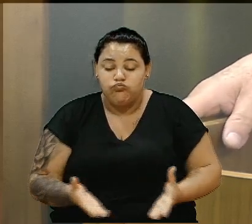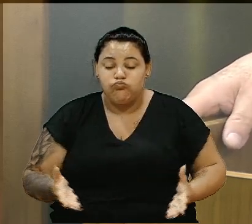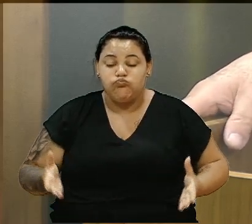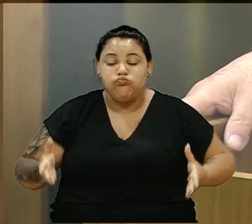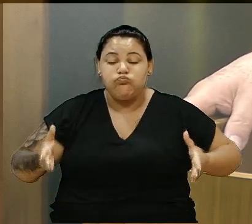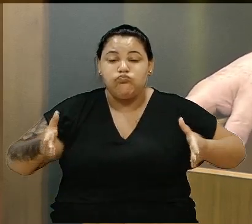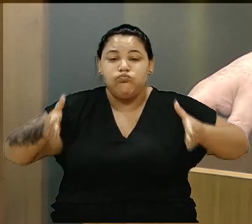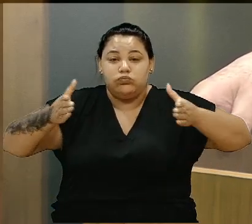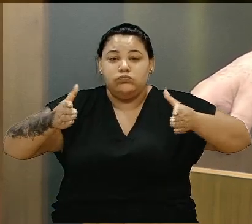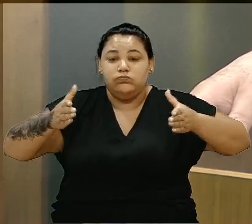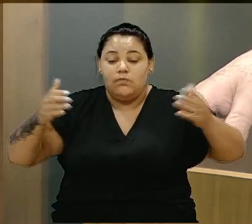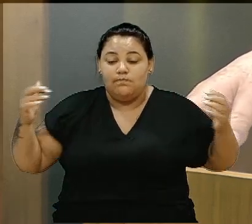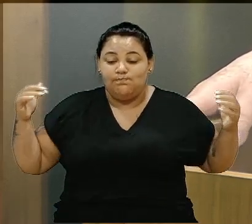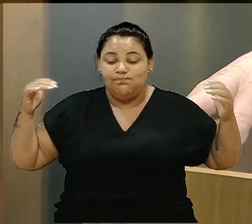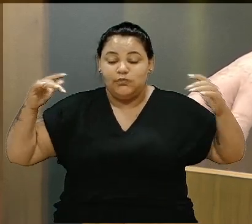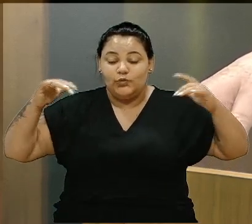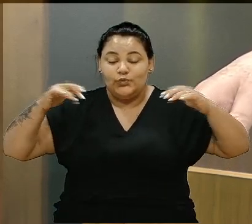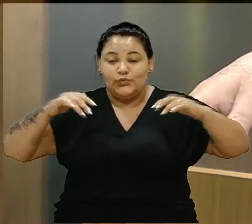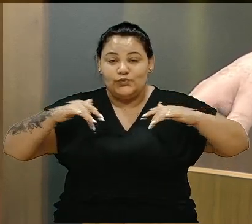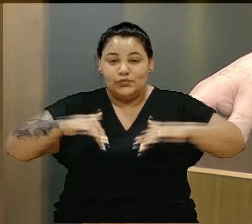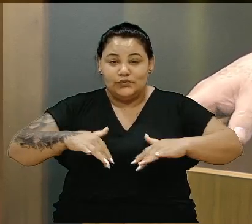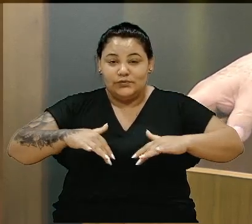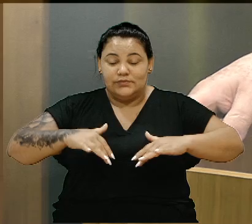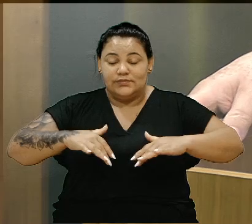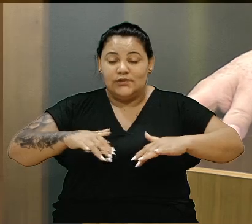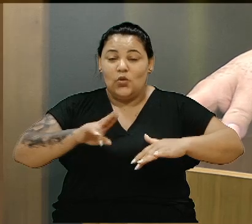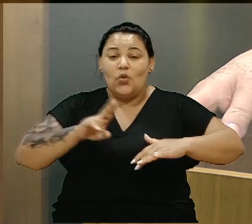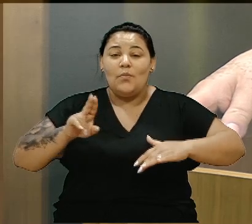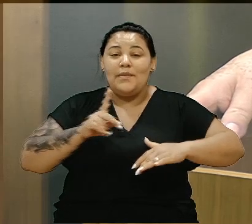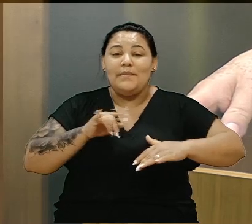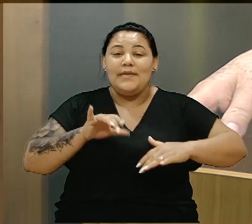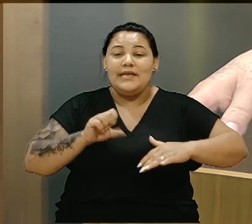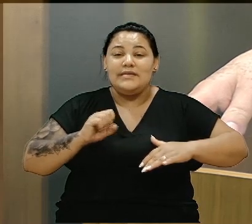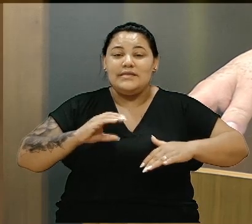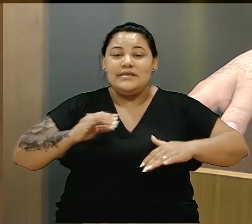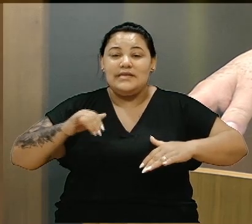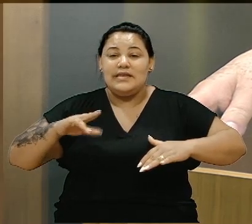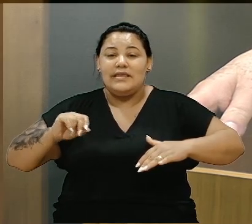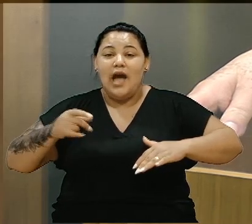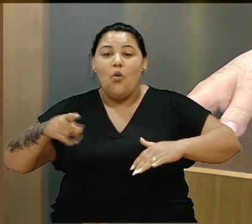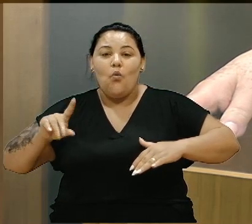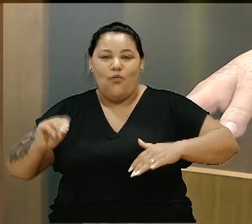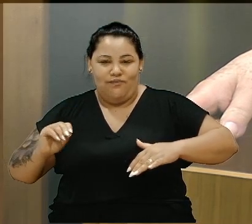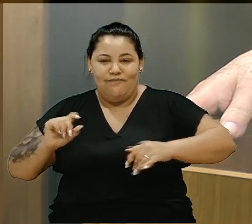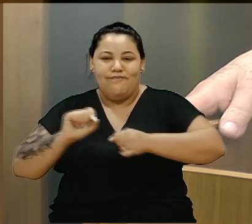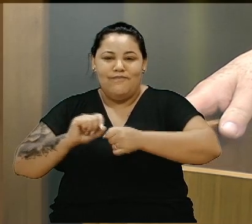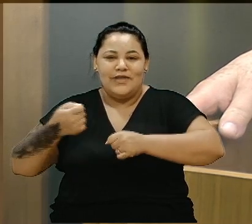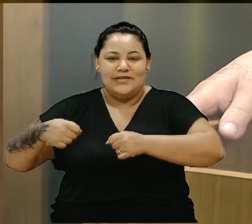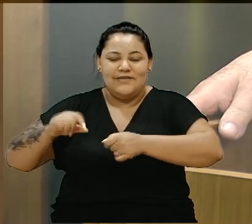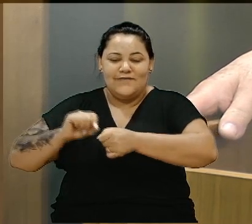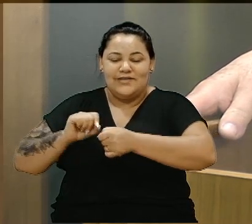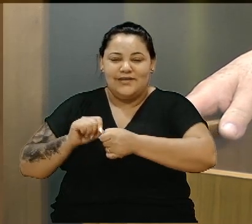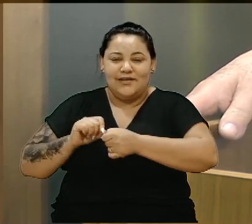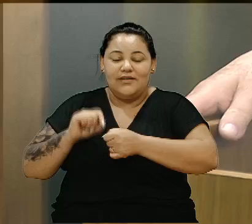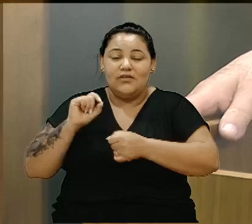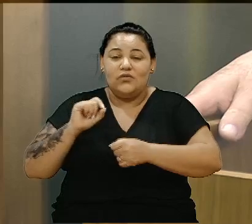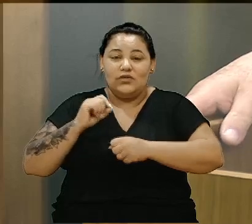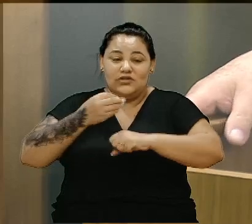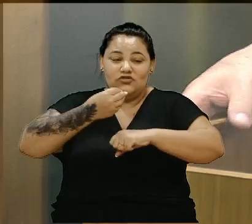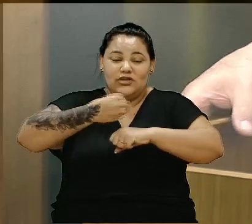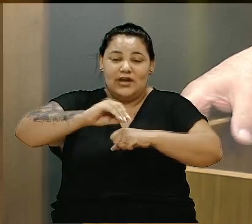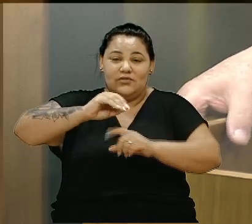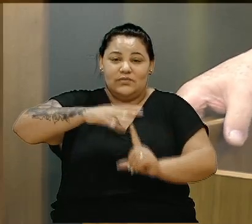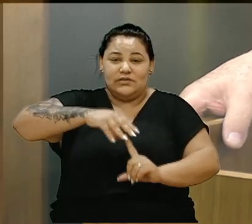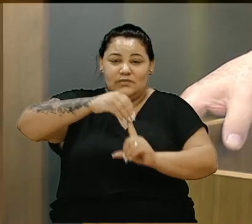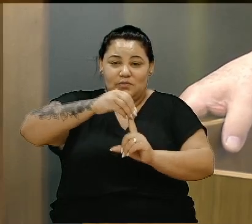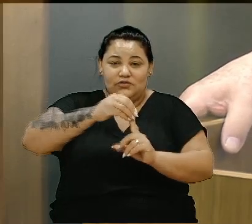de contenção, tanques de detenção de água, os chamados piscinões. E o que era indicado, principalmente na